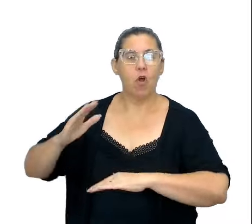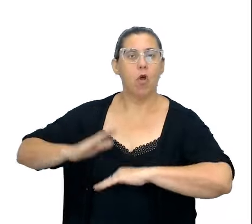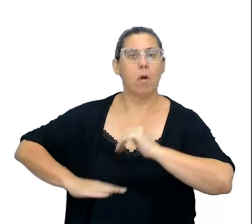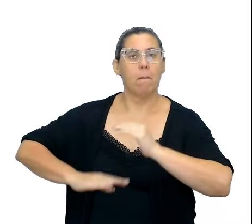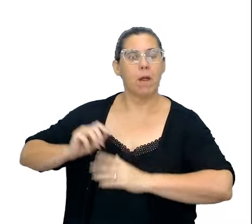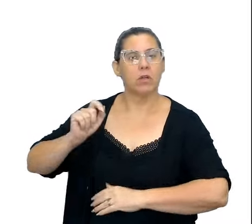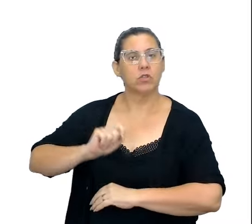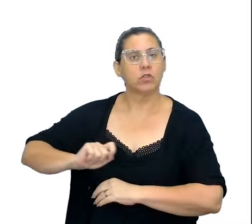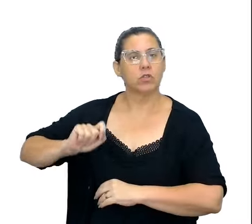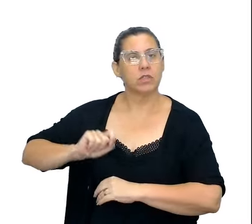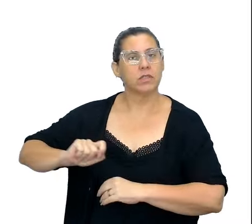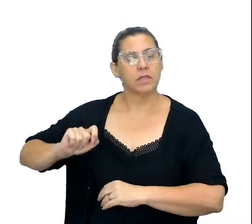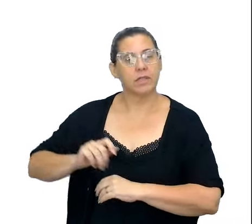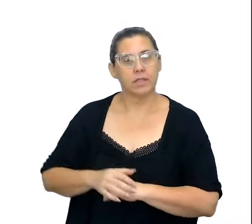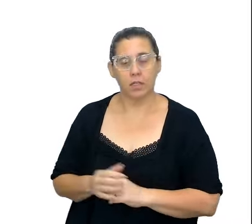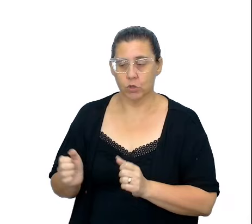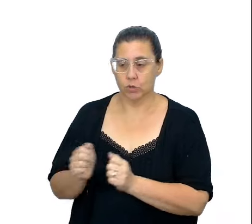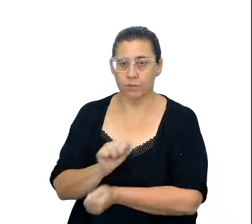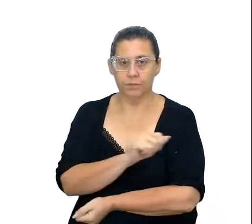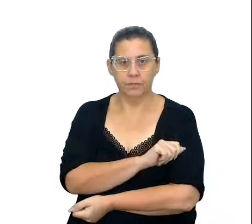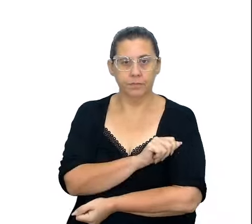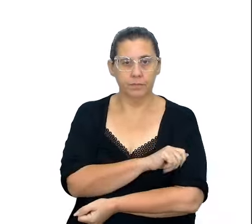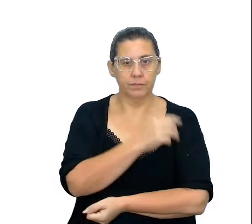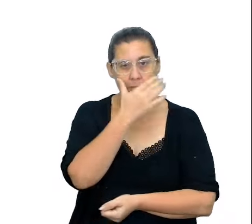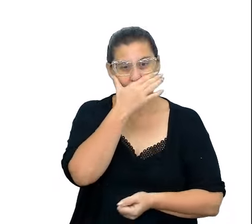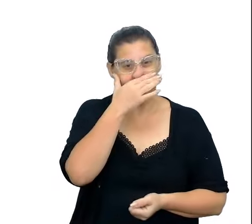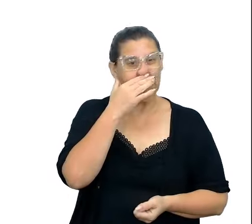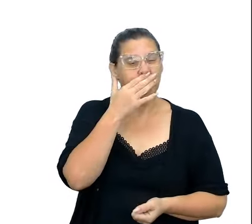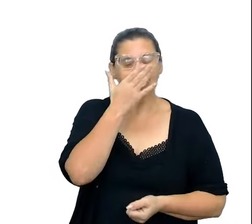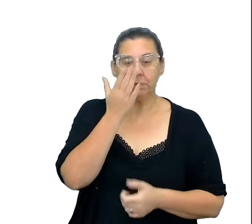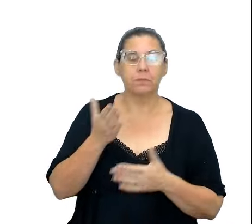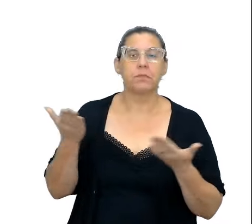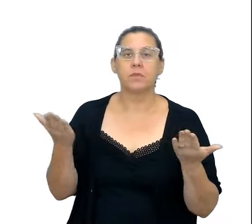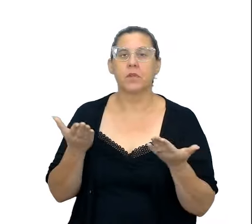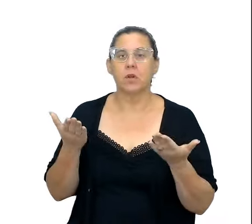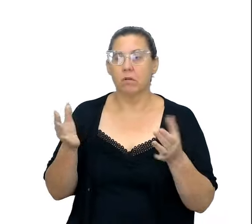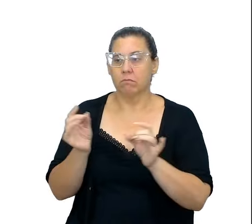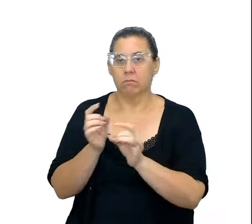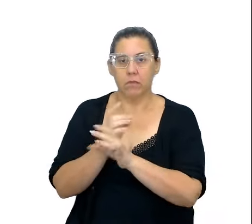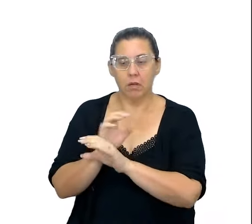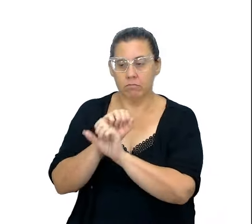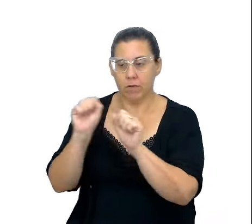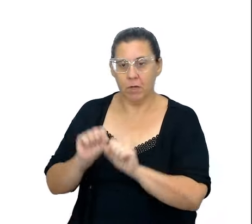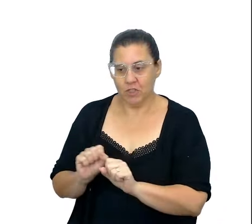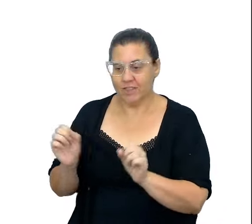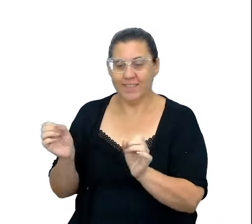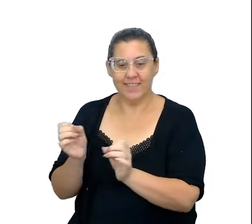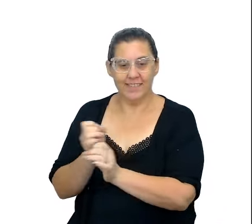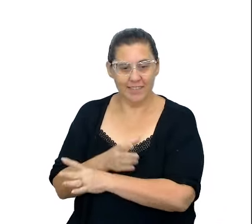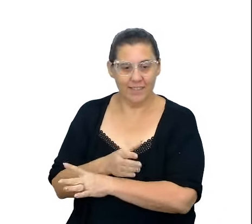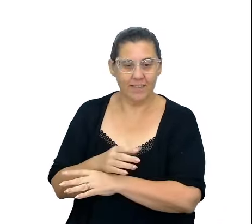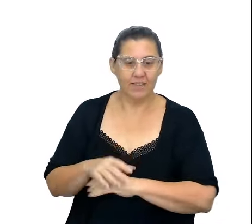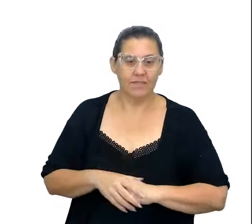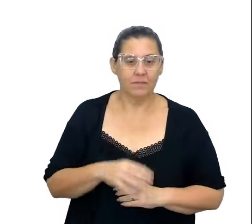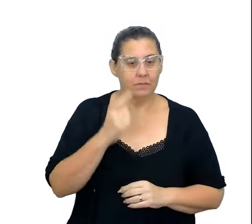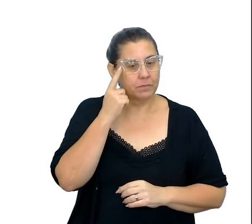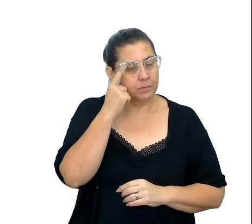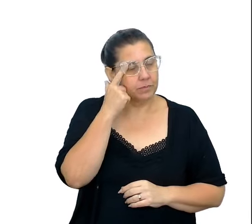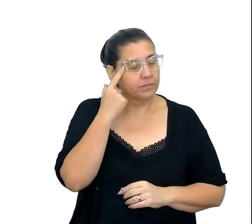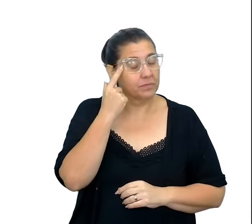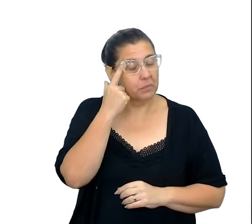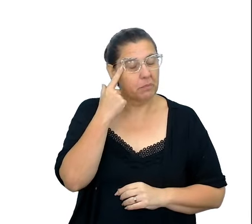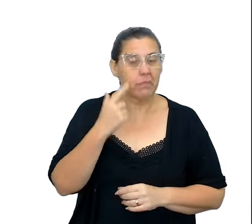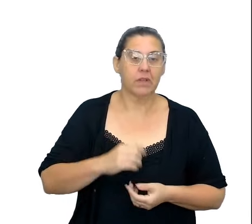de escrita para os nossos estudantes, tá? E aí a gente vai sistematizar aí a análise da sequência de atividades 2.